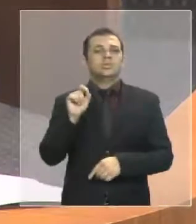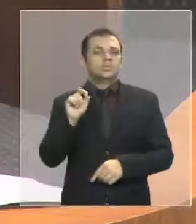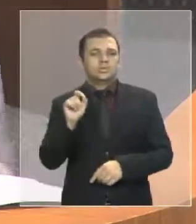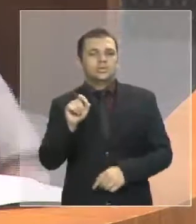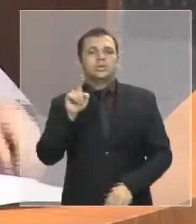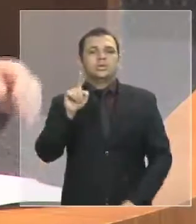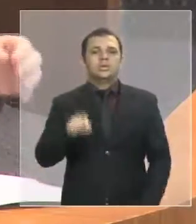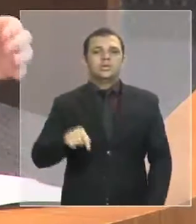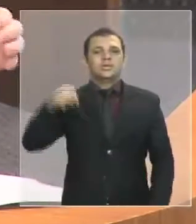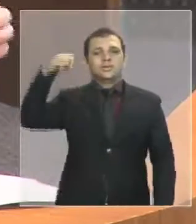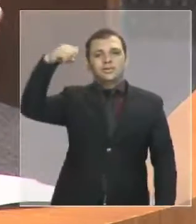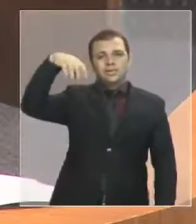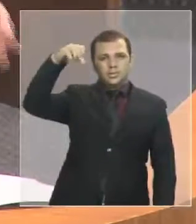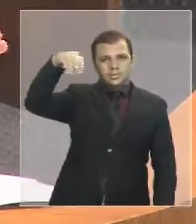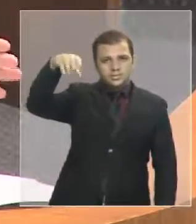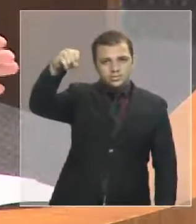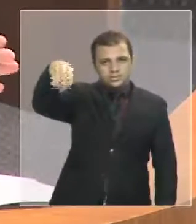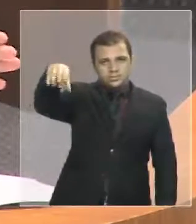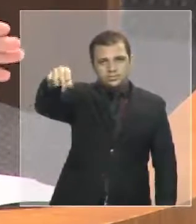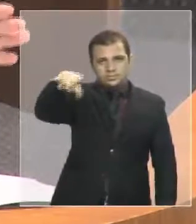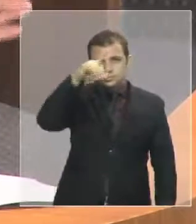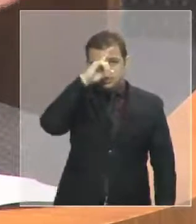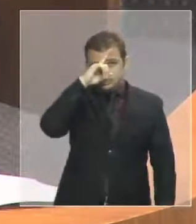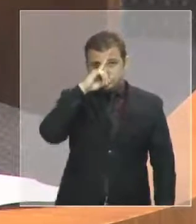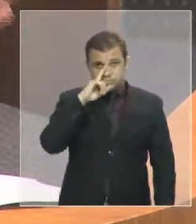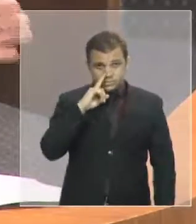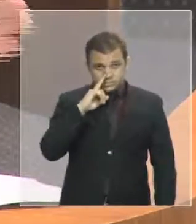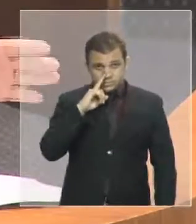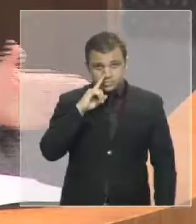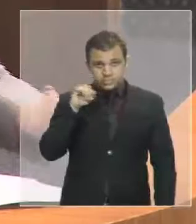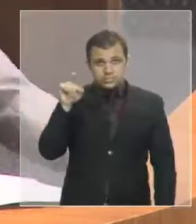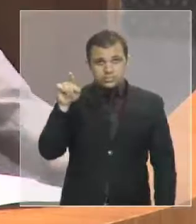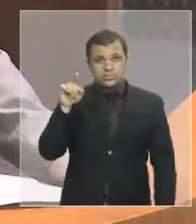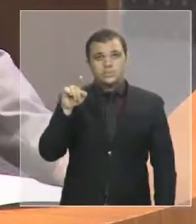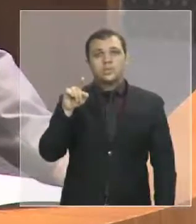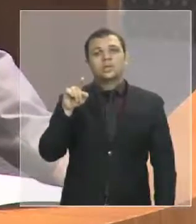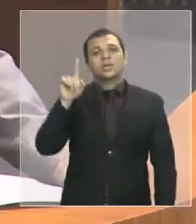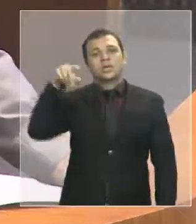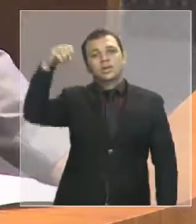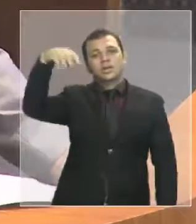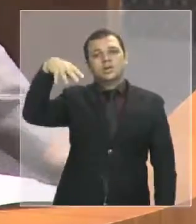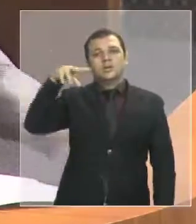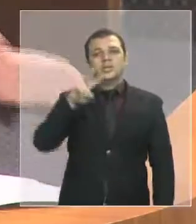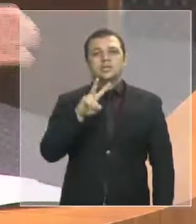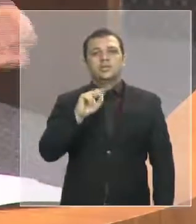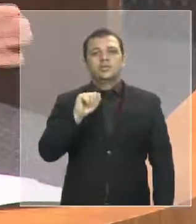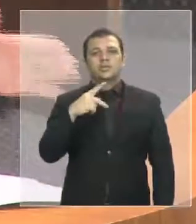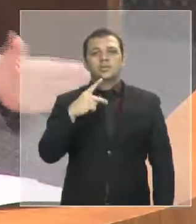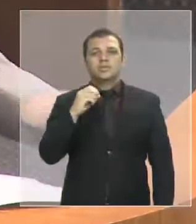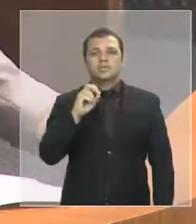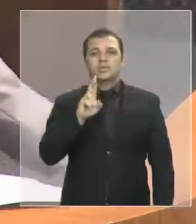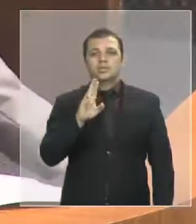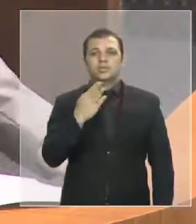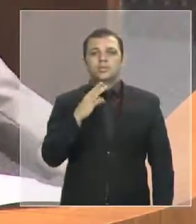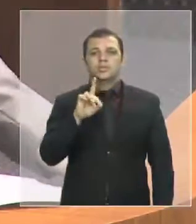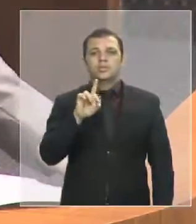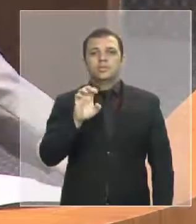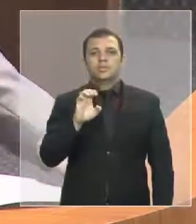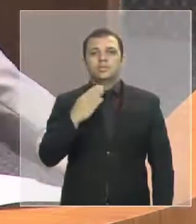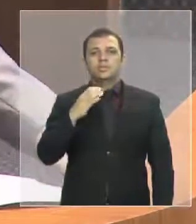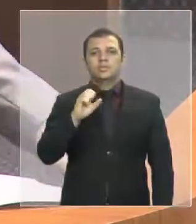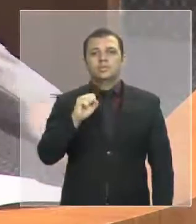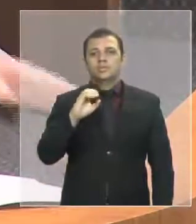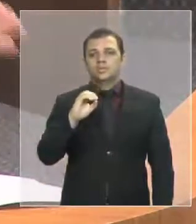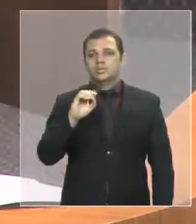das lâmpadas lâmpadas de vapor de iodo aliás vapor de sódio